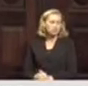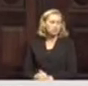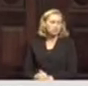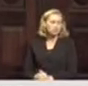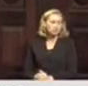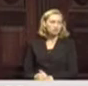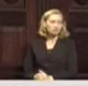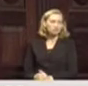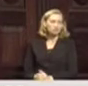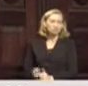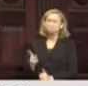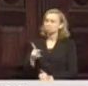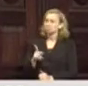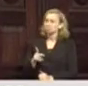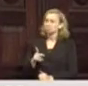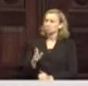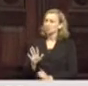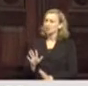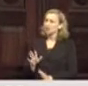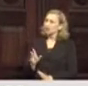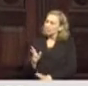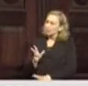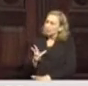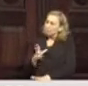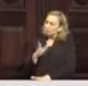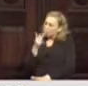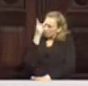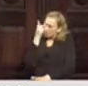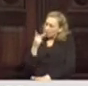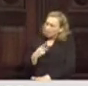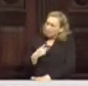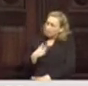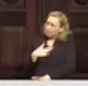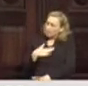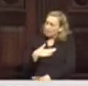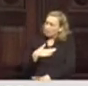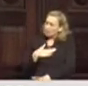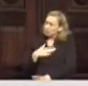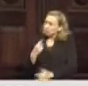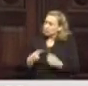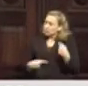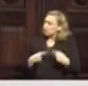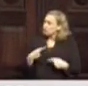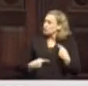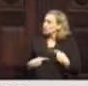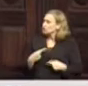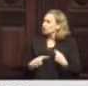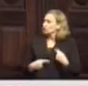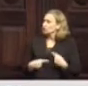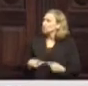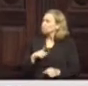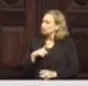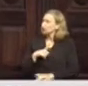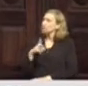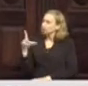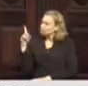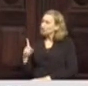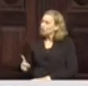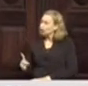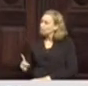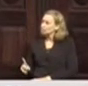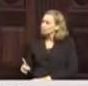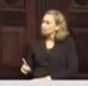nada de pessoal, é uma posição política que eu tenho o direito de